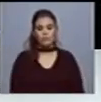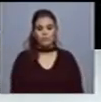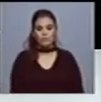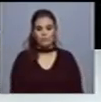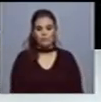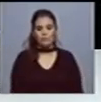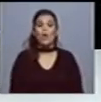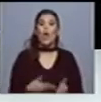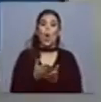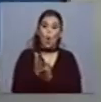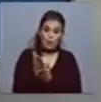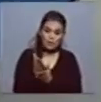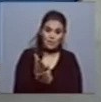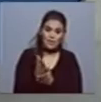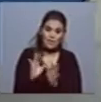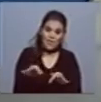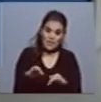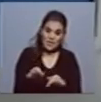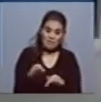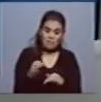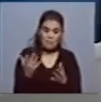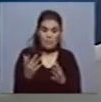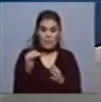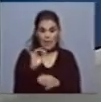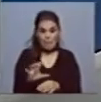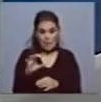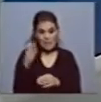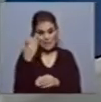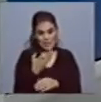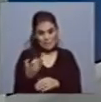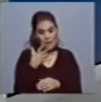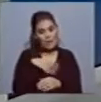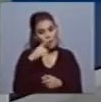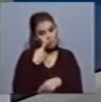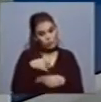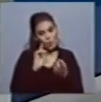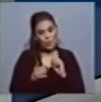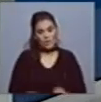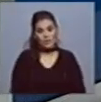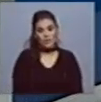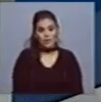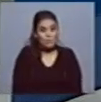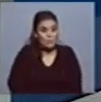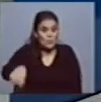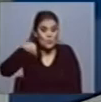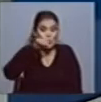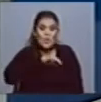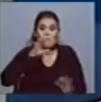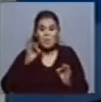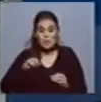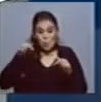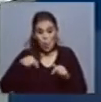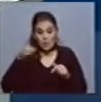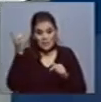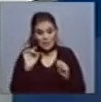Vamos avançar, Miguel, para a reta final e com a imagem da semana, o que é que trazes? Olha, por extrema coincidência, neste dia, neste